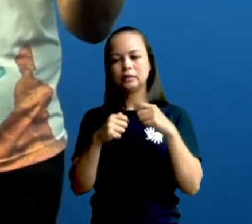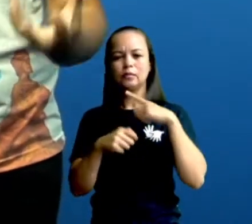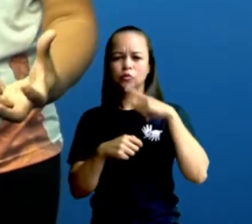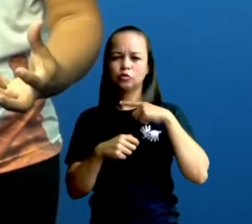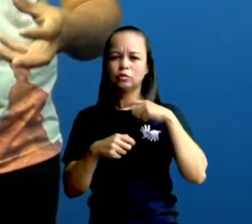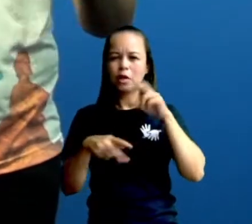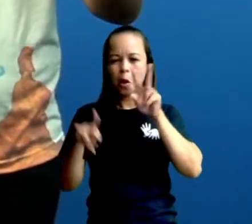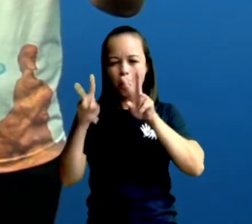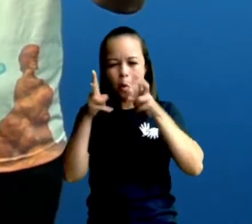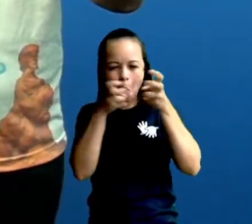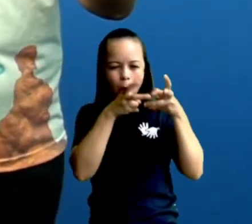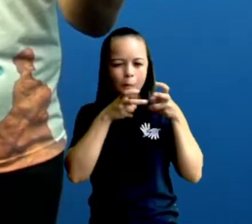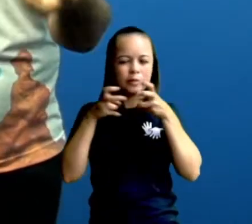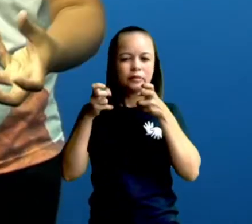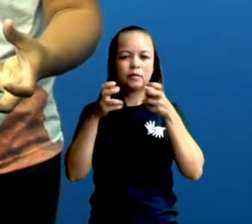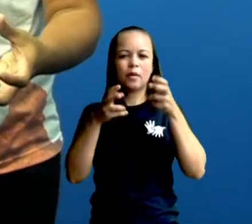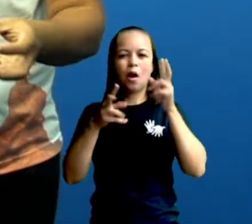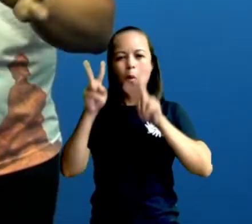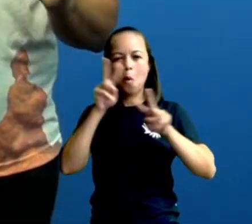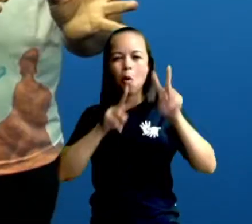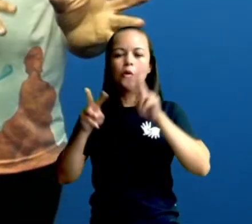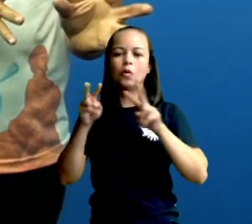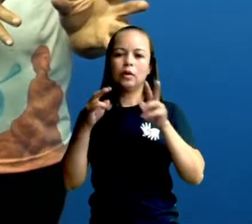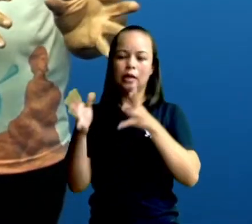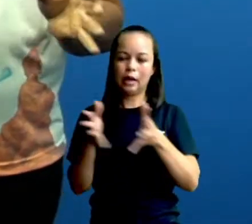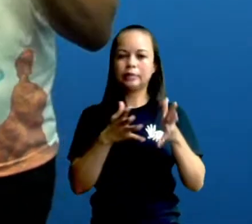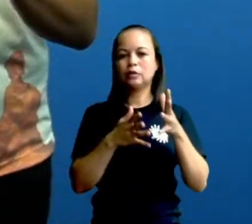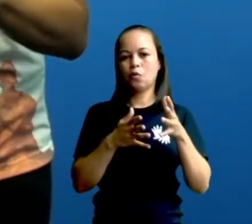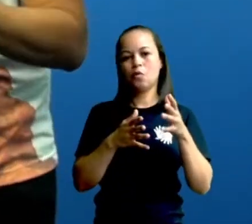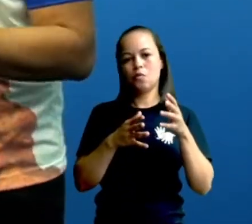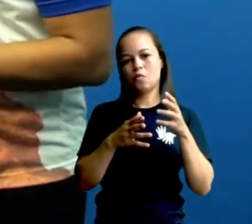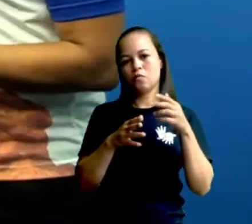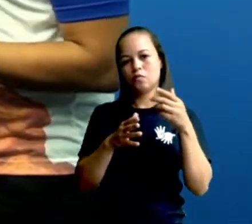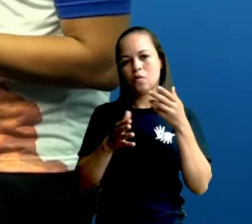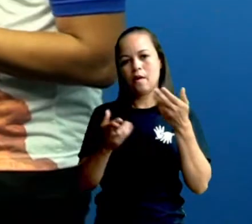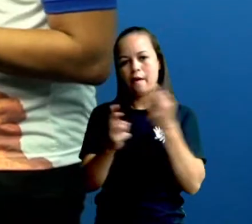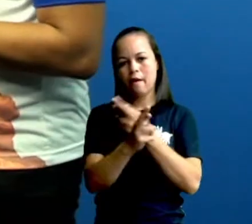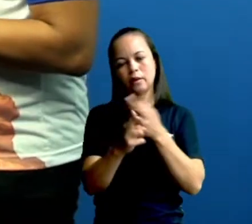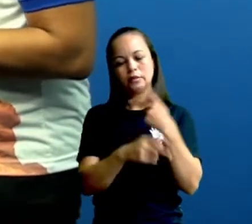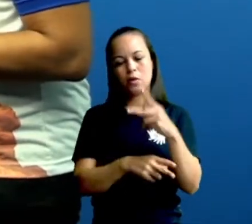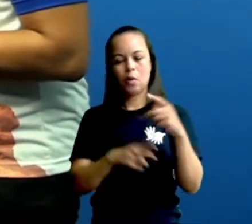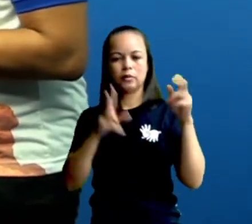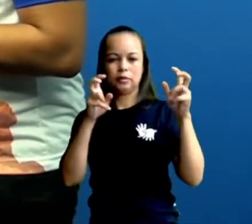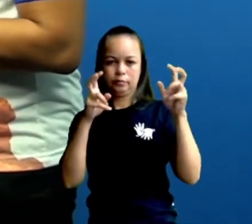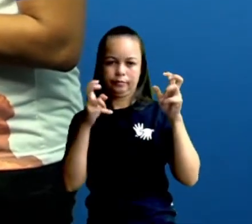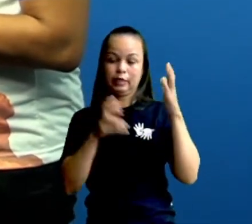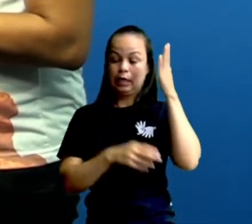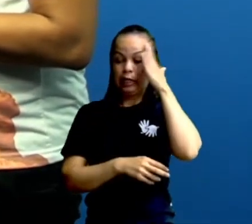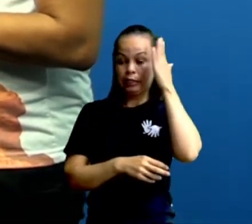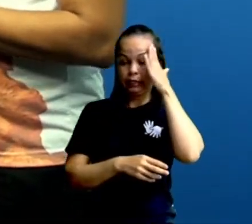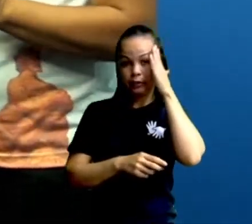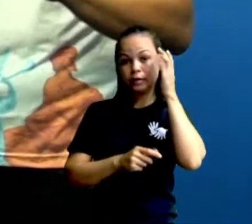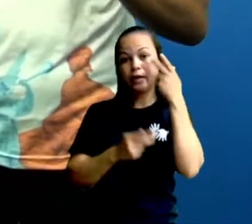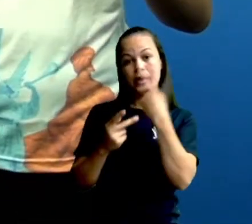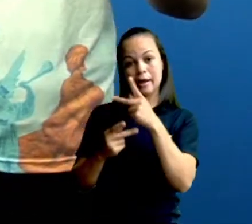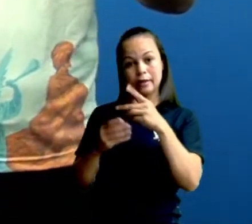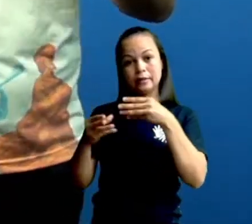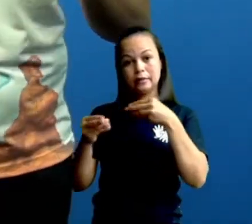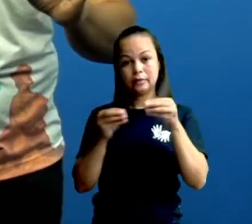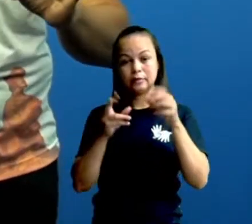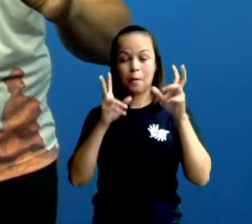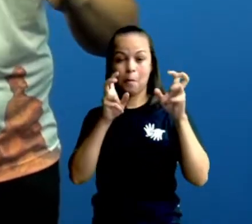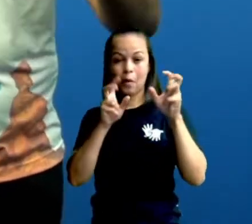crítico, dialético e dialógico com relação a essa temática. E compreender isso aqui, plástico, o maior vilão é o